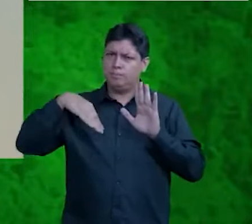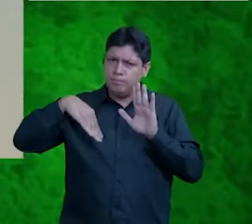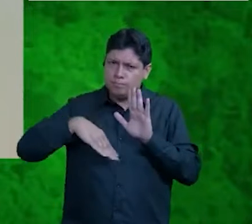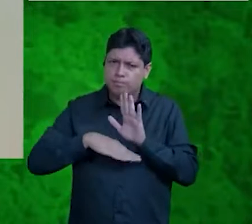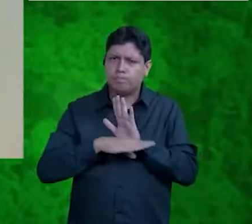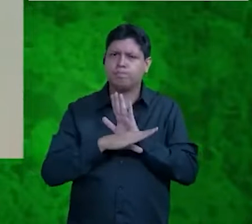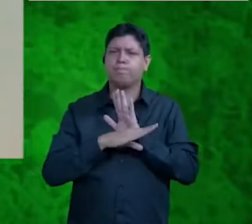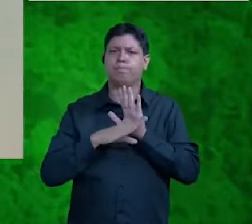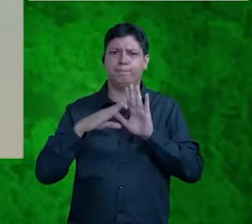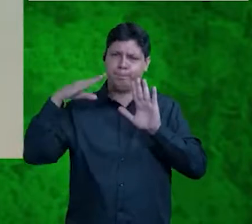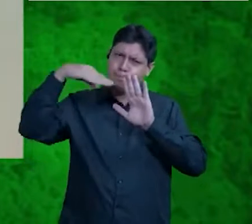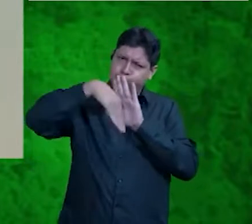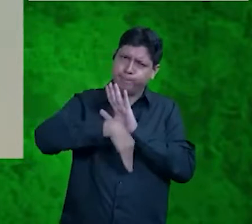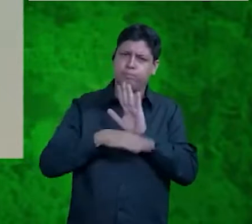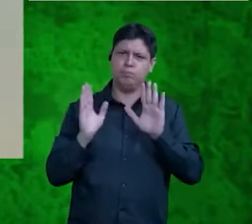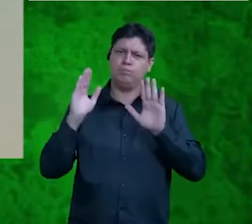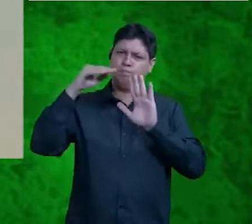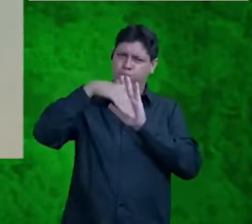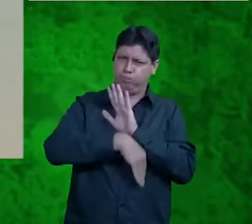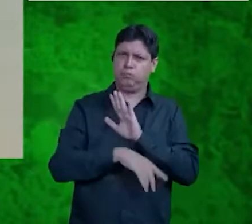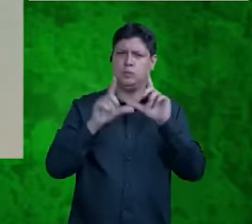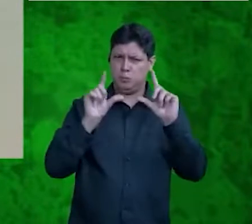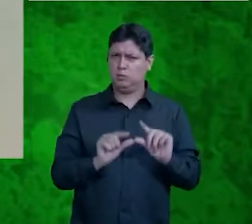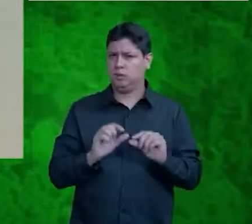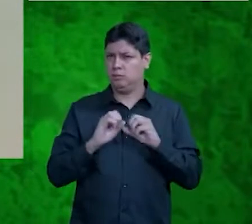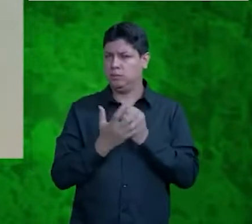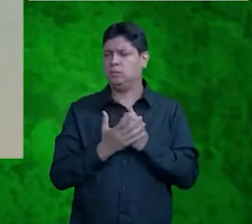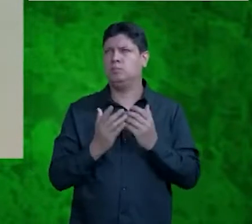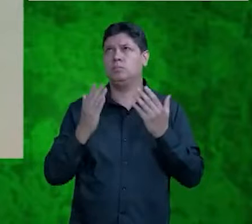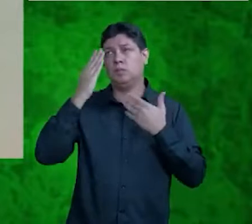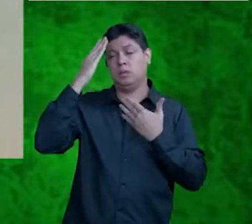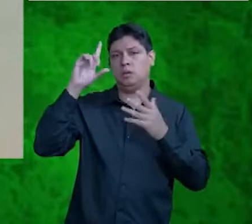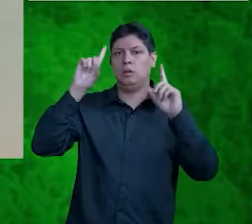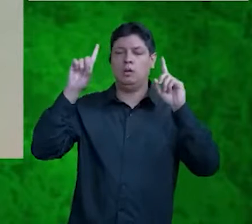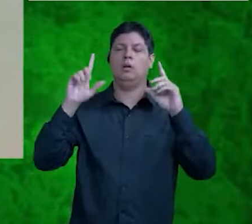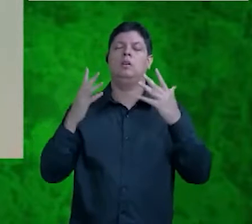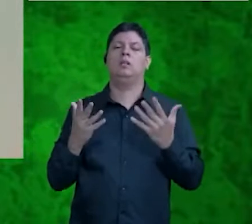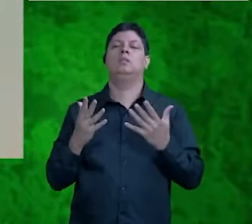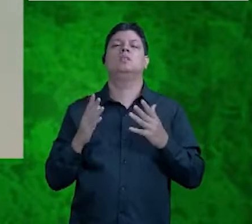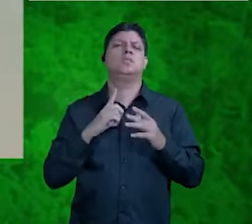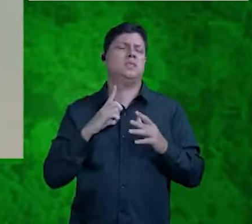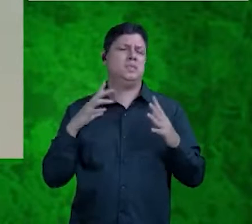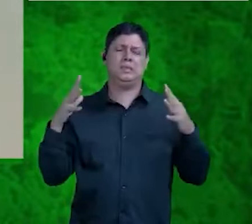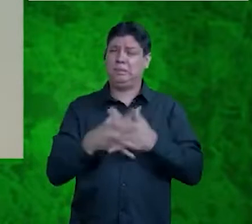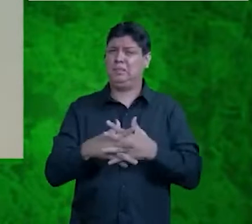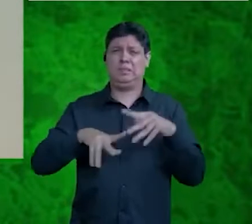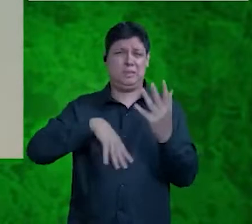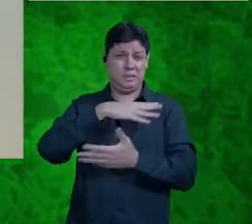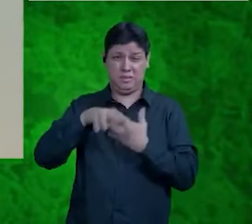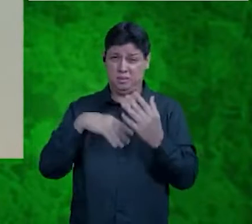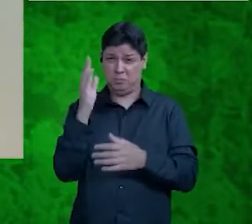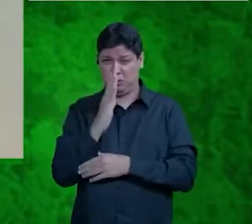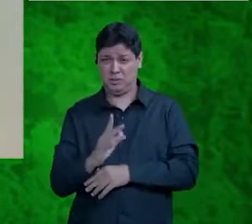graças a Deus, dessa pandemia, que foi um caos no mundo inteiro e um caos maior ainda no Brasil e por conta da questão